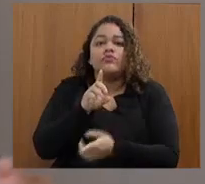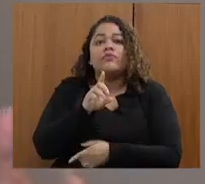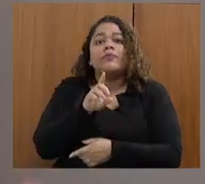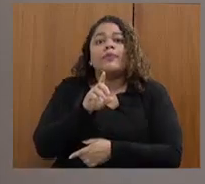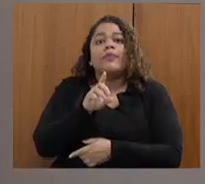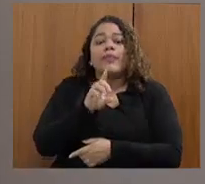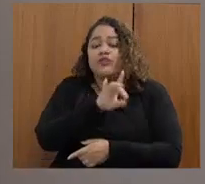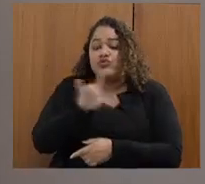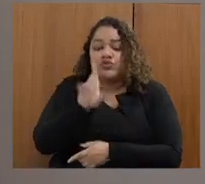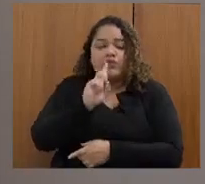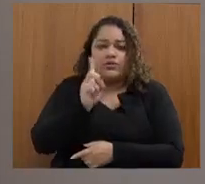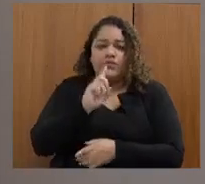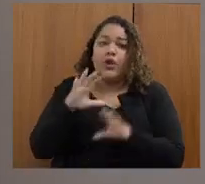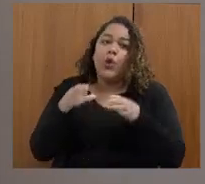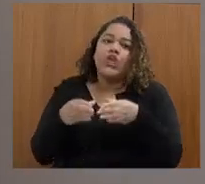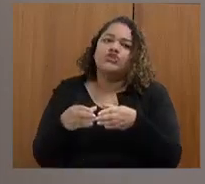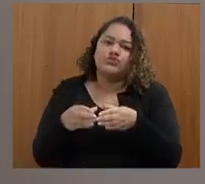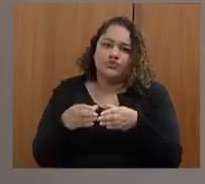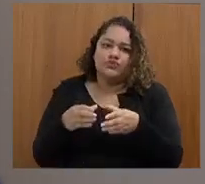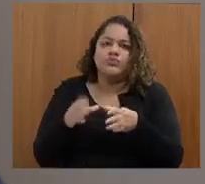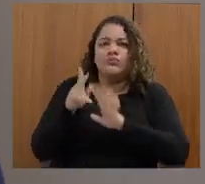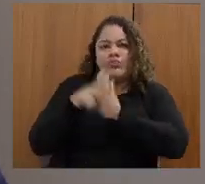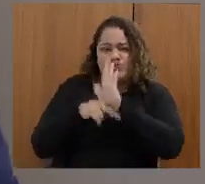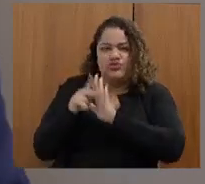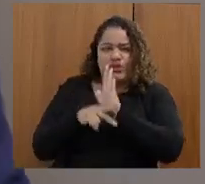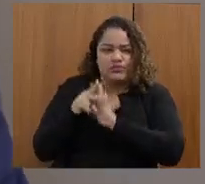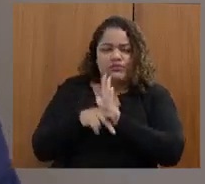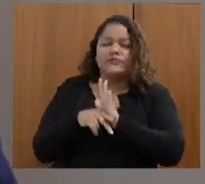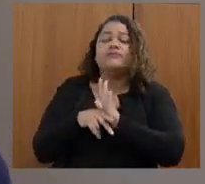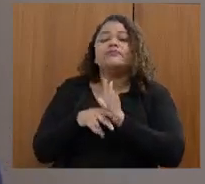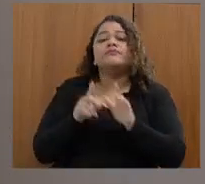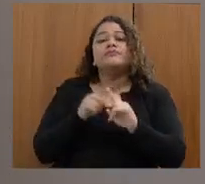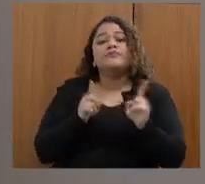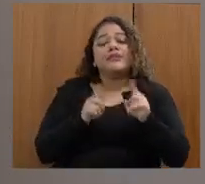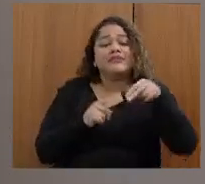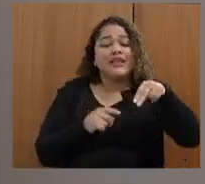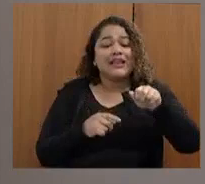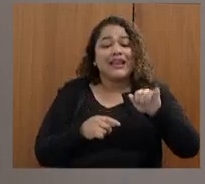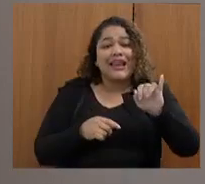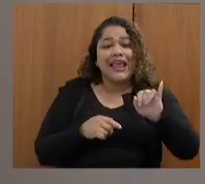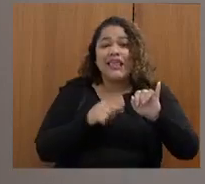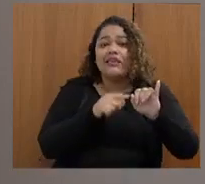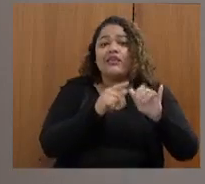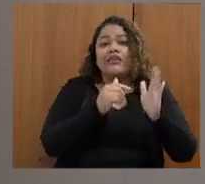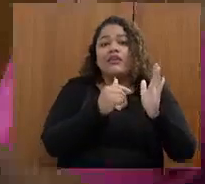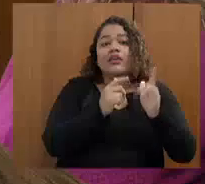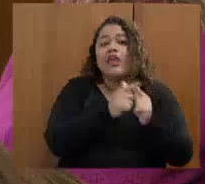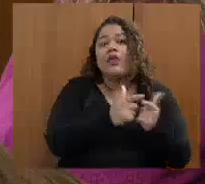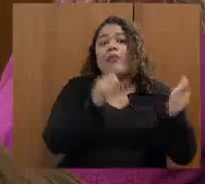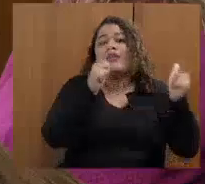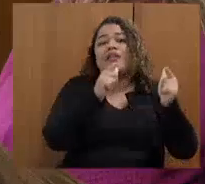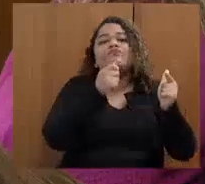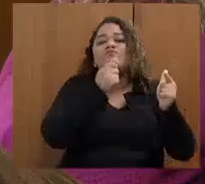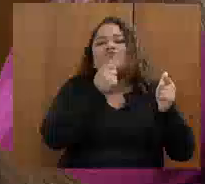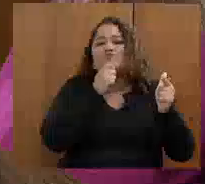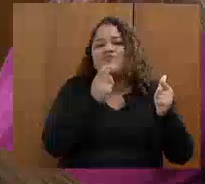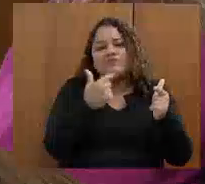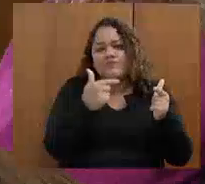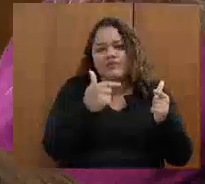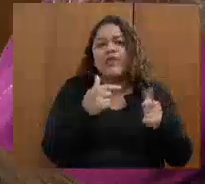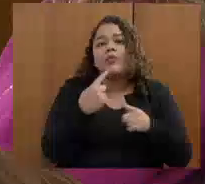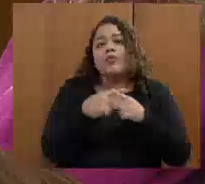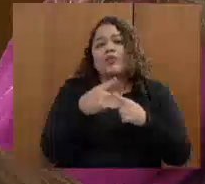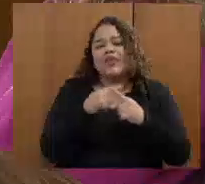possível ainda fazermos devido à questão isso não temos cargos para fazer essa ampliação e não conseguimos